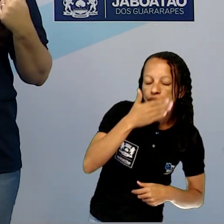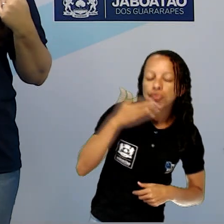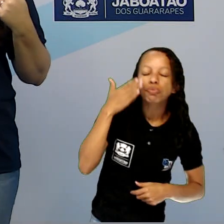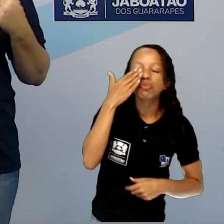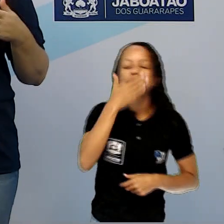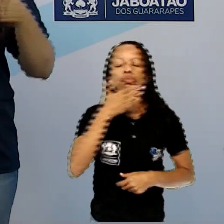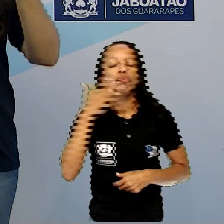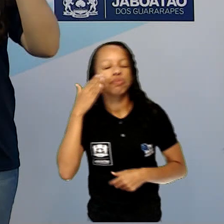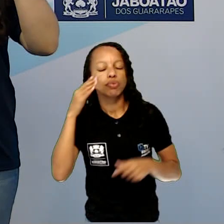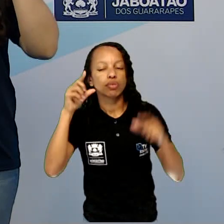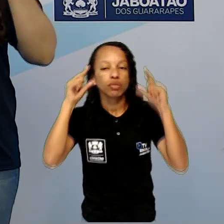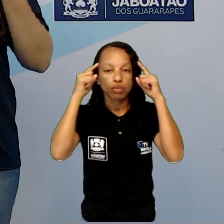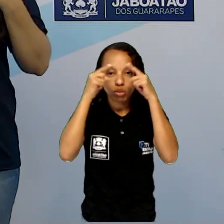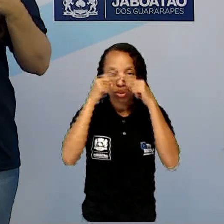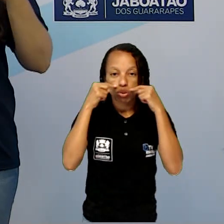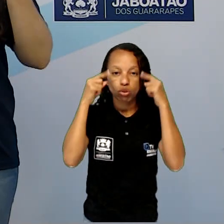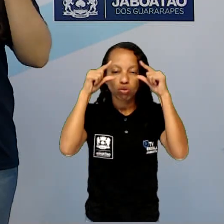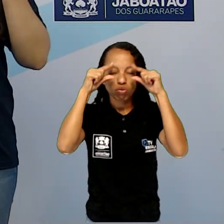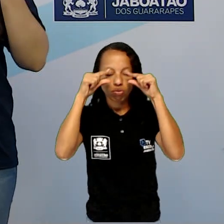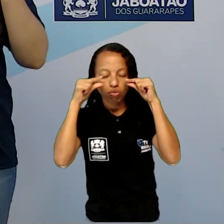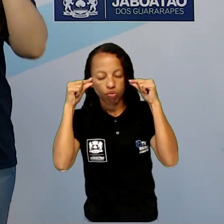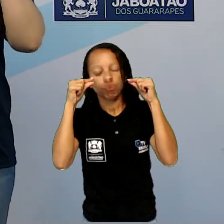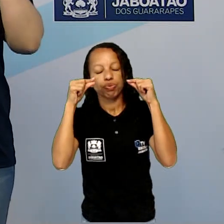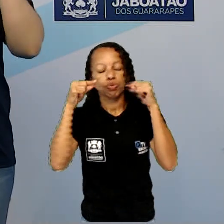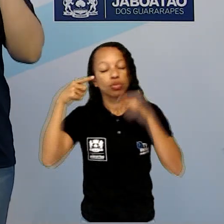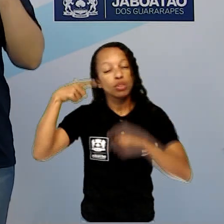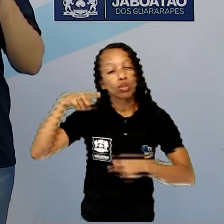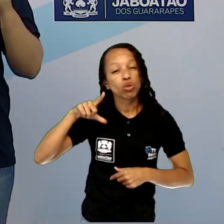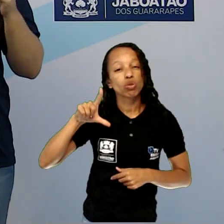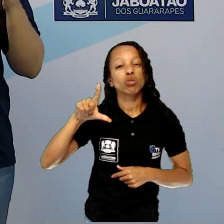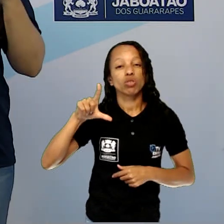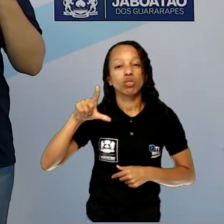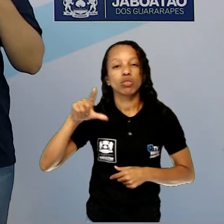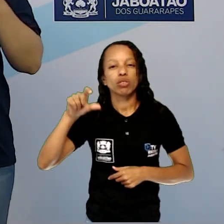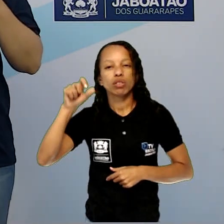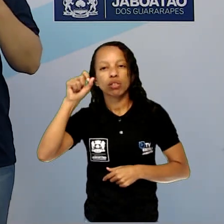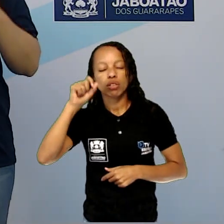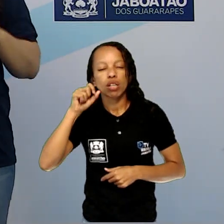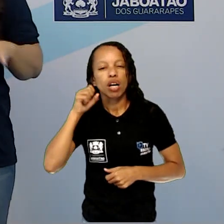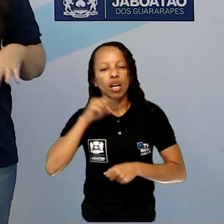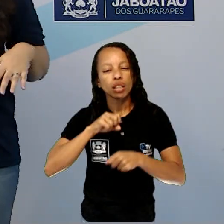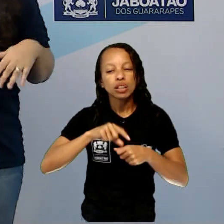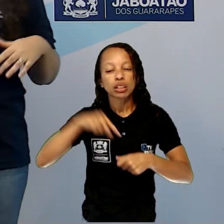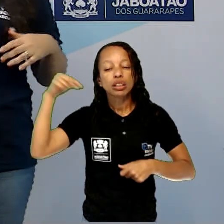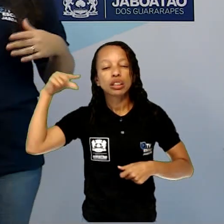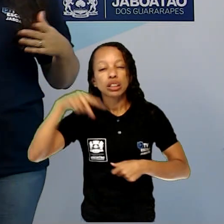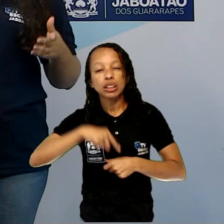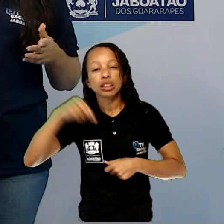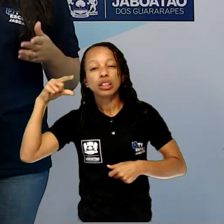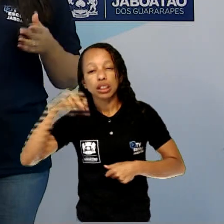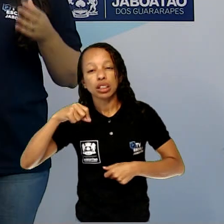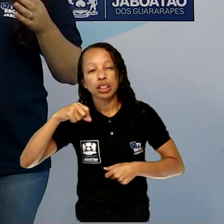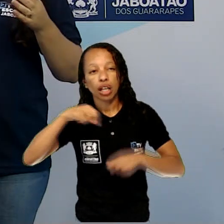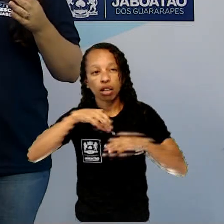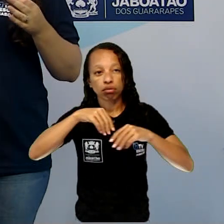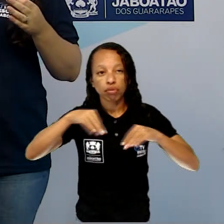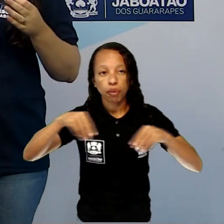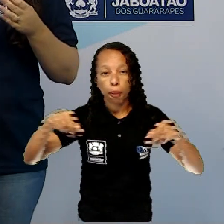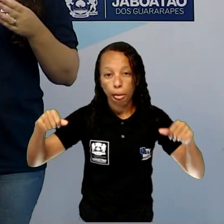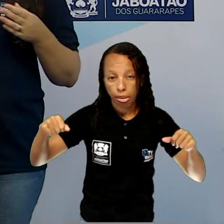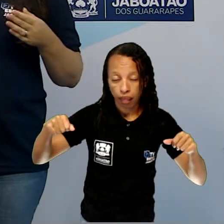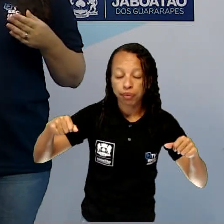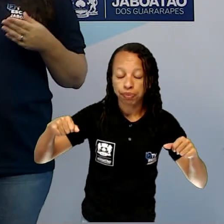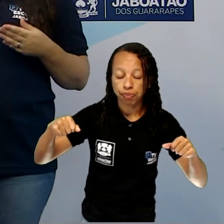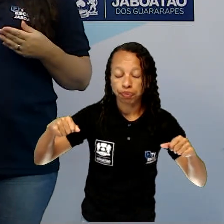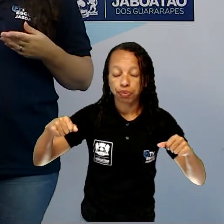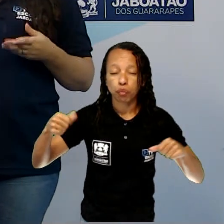olhos fechados e ver se consegue liberar o que está dentro do olho. Mas se de repente cair um cisco